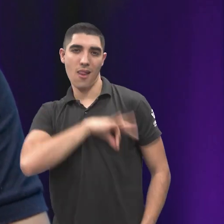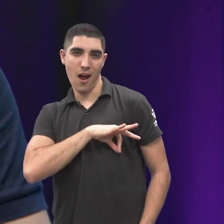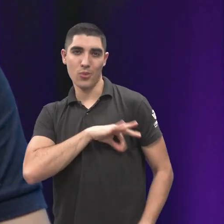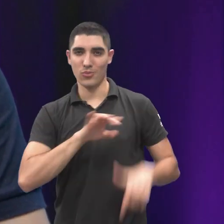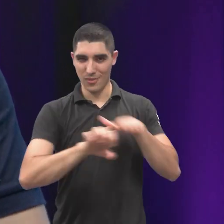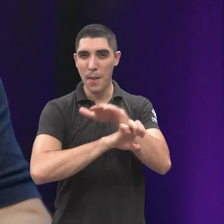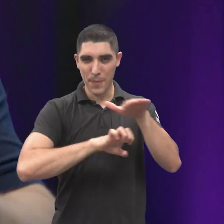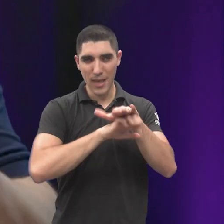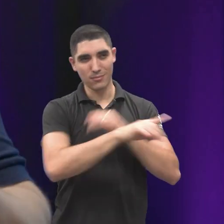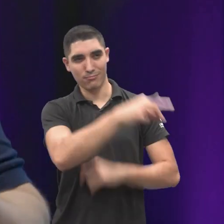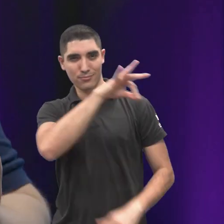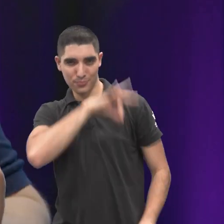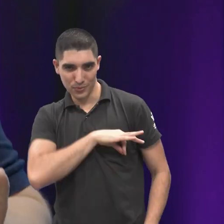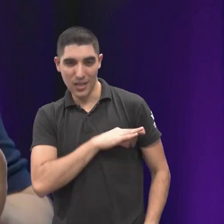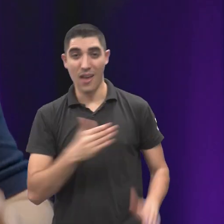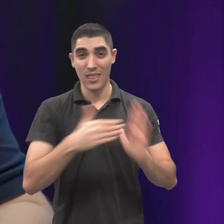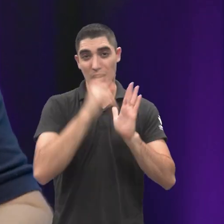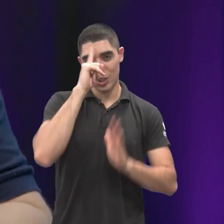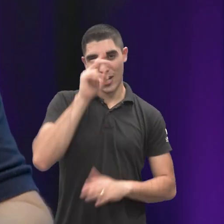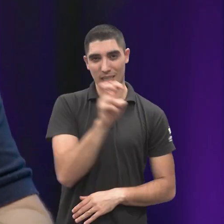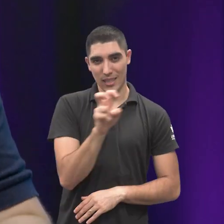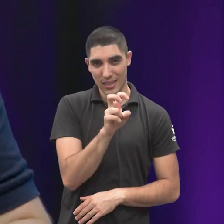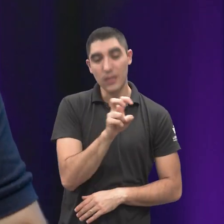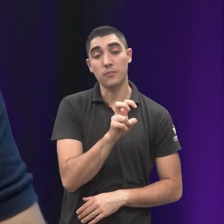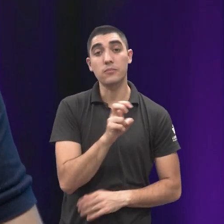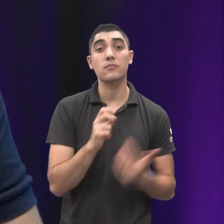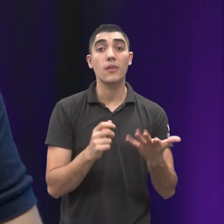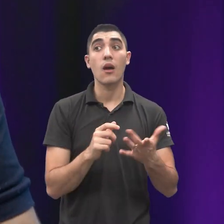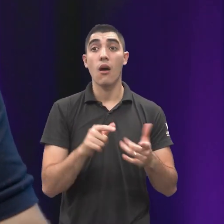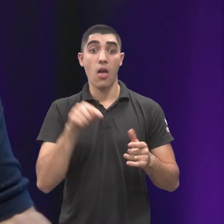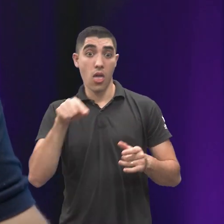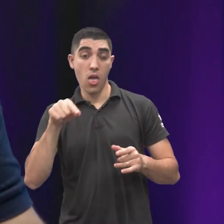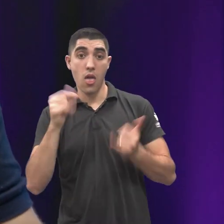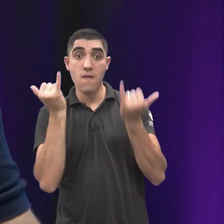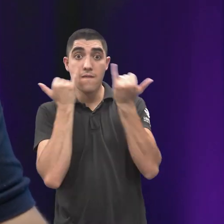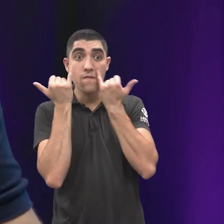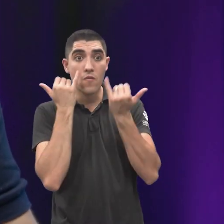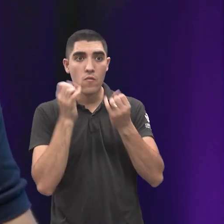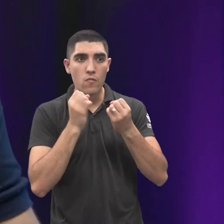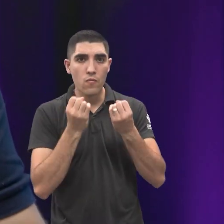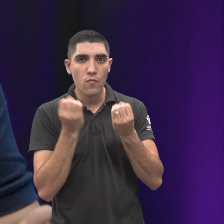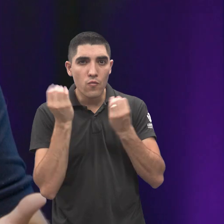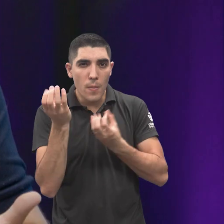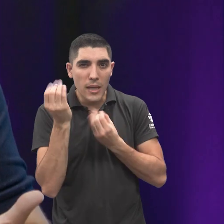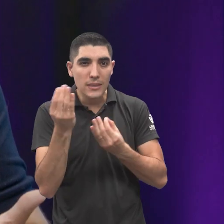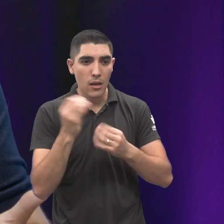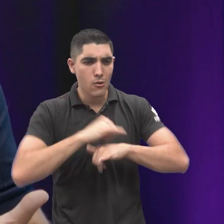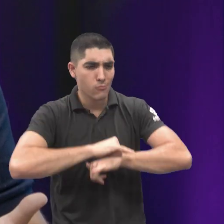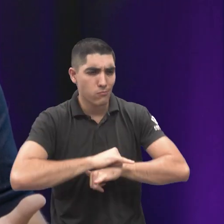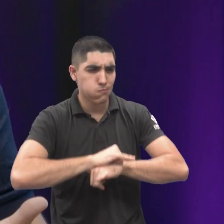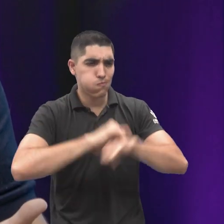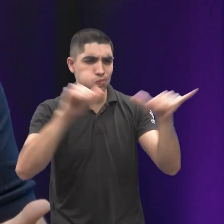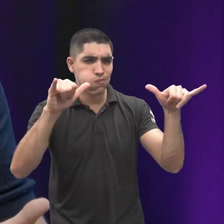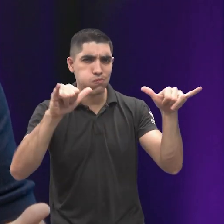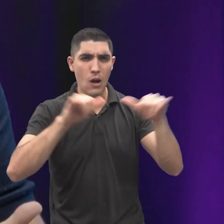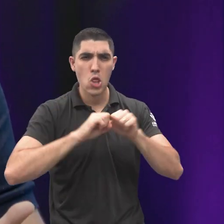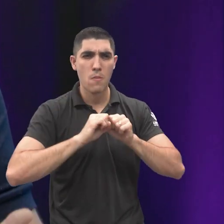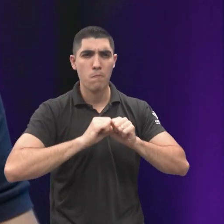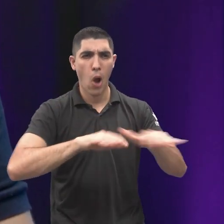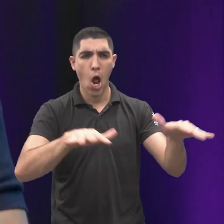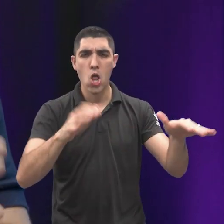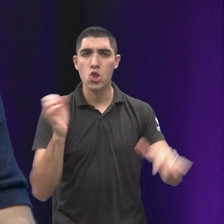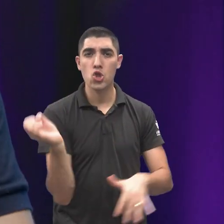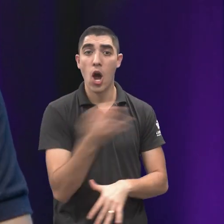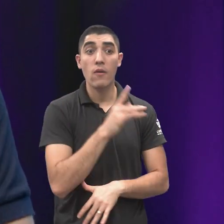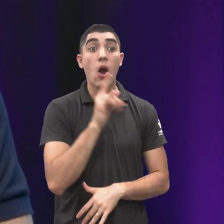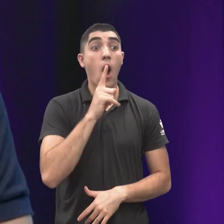geralmente. Muitos anunciantes, né, que fazem lançamento. O que é o lançamento? É quando você vai aquecendo o público para